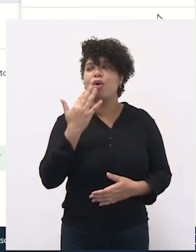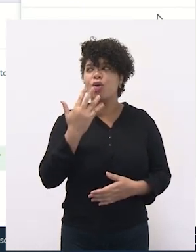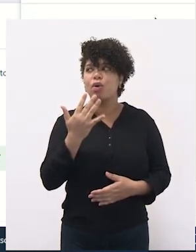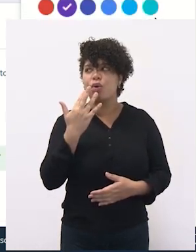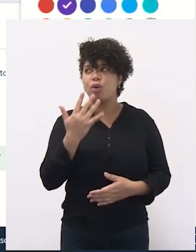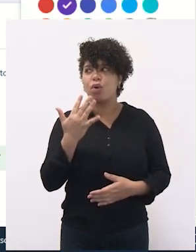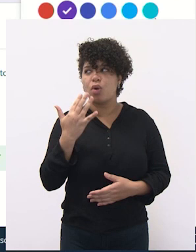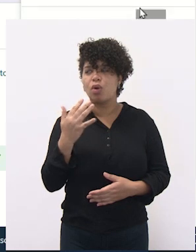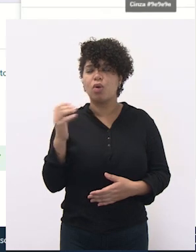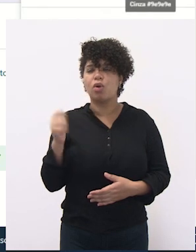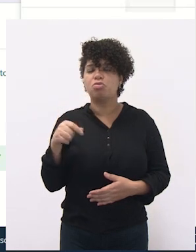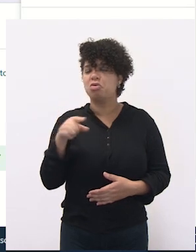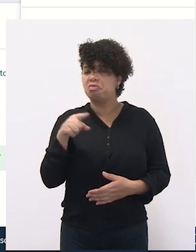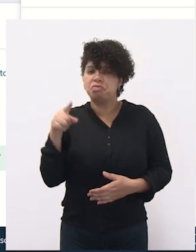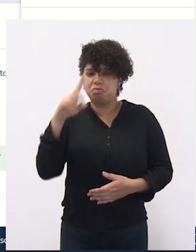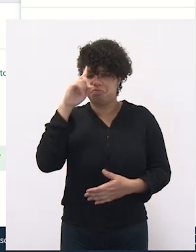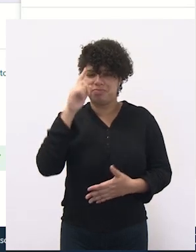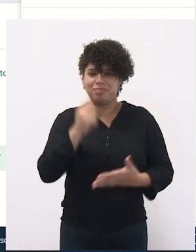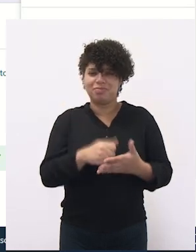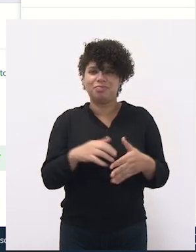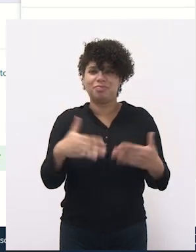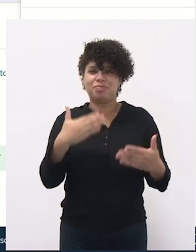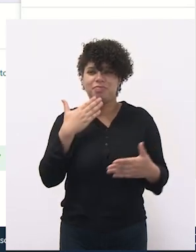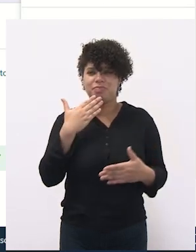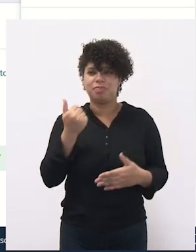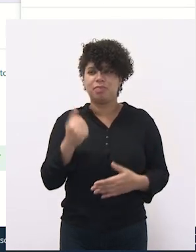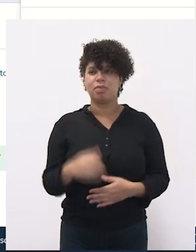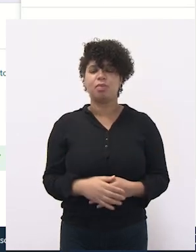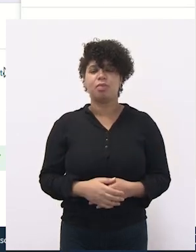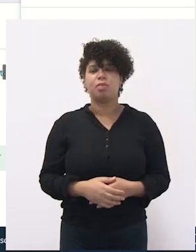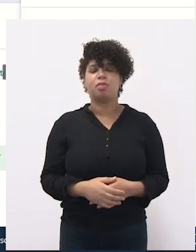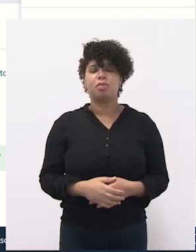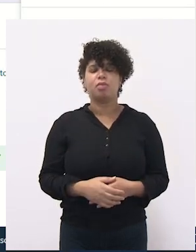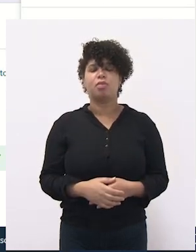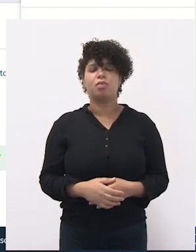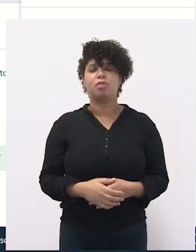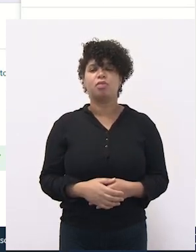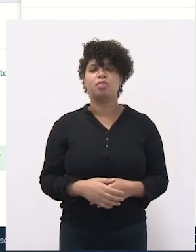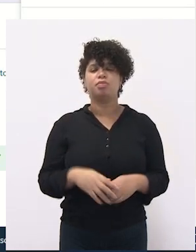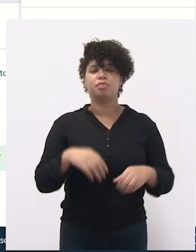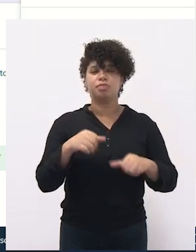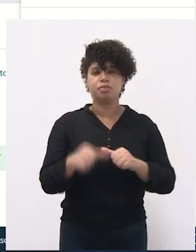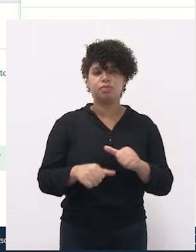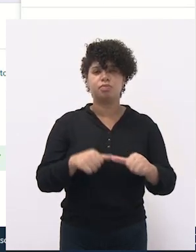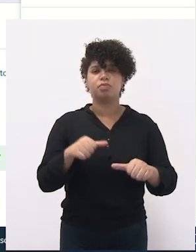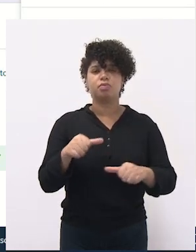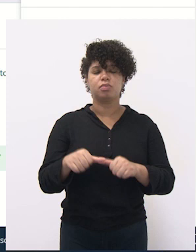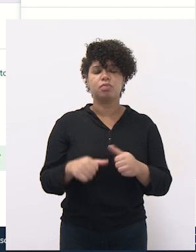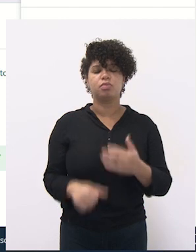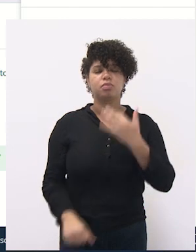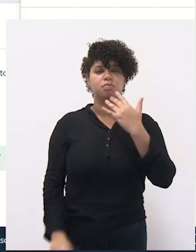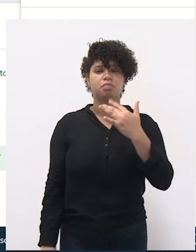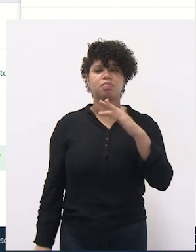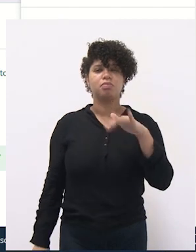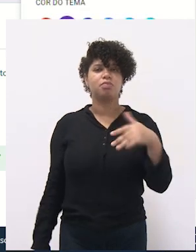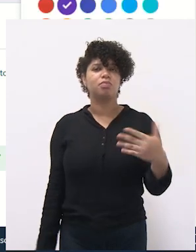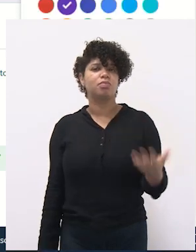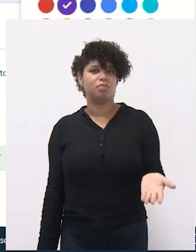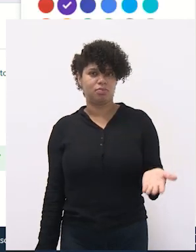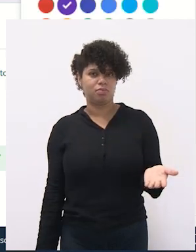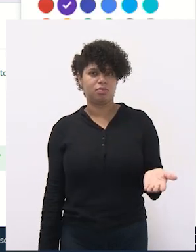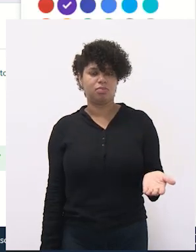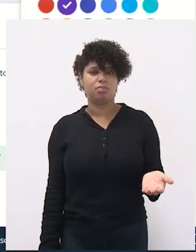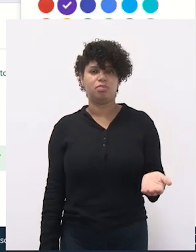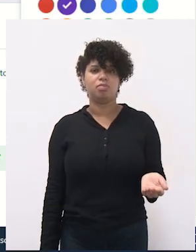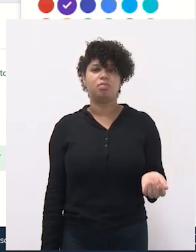vocês acharem bacana. E vocês vão alterando, né, vocês podem ir mudando de cor, mudar